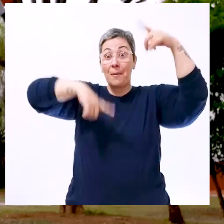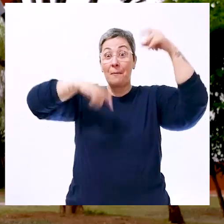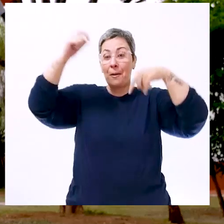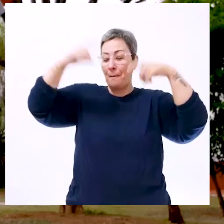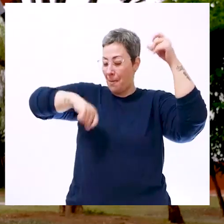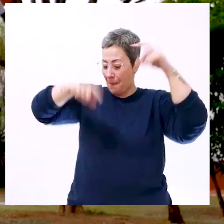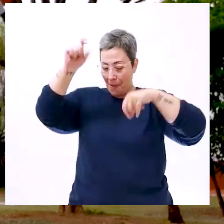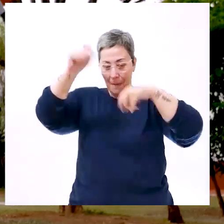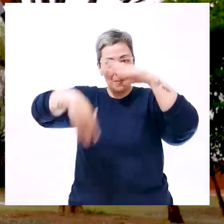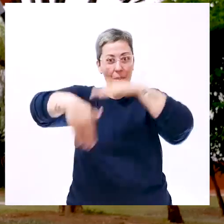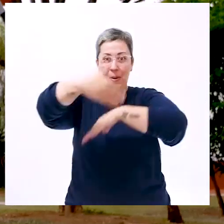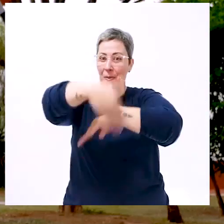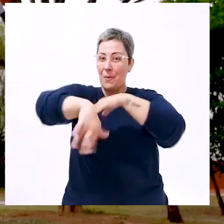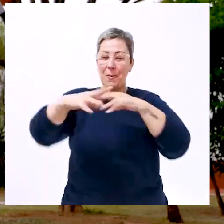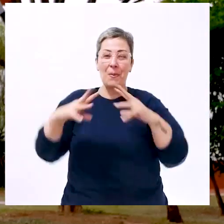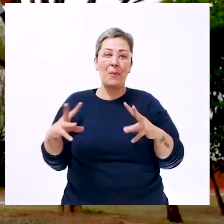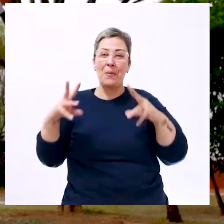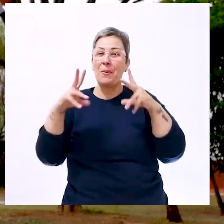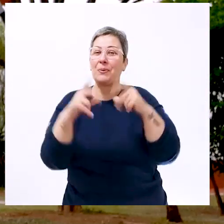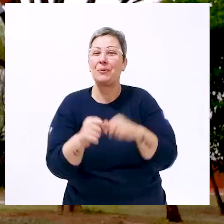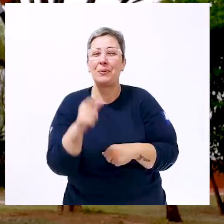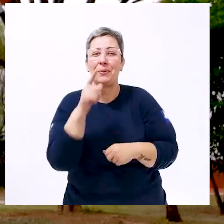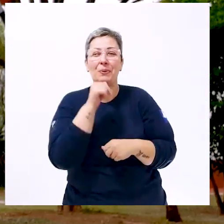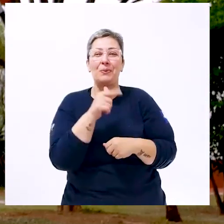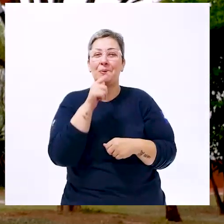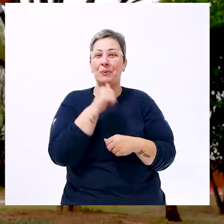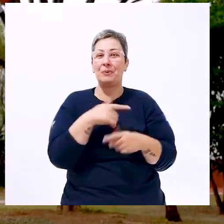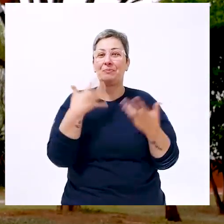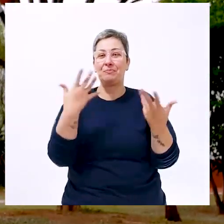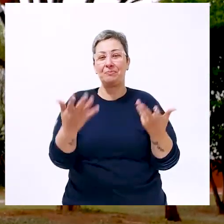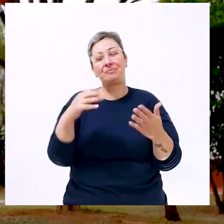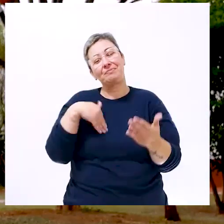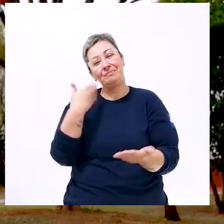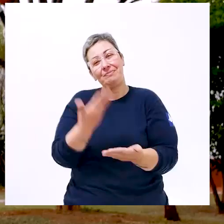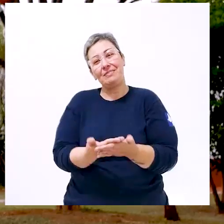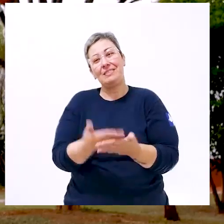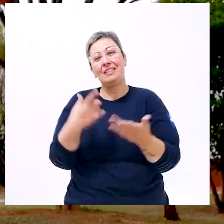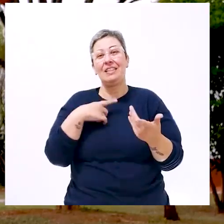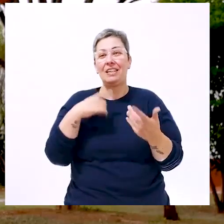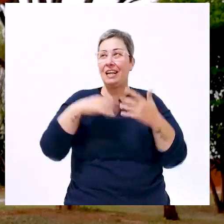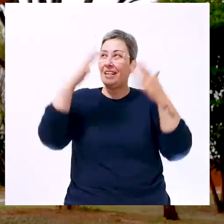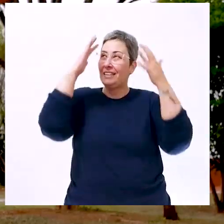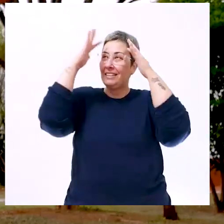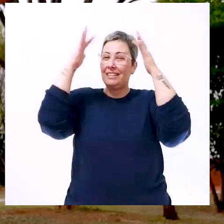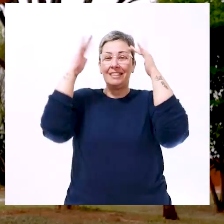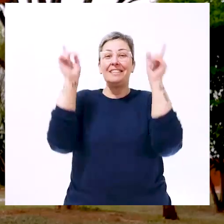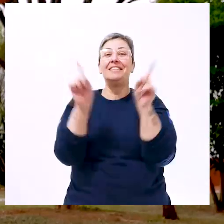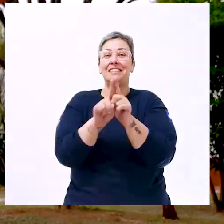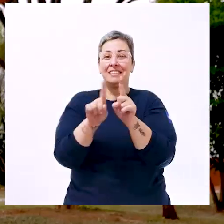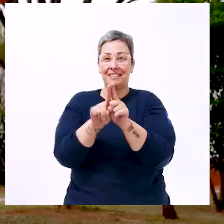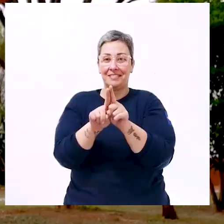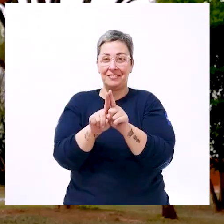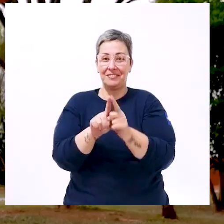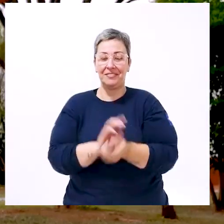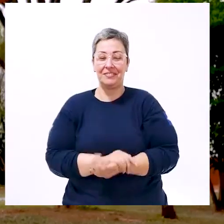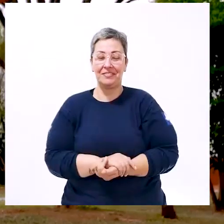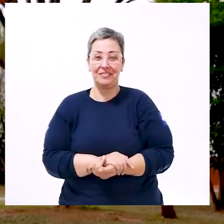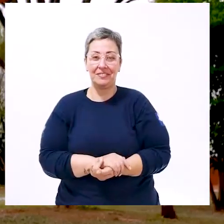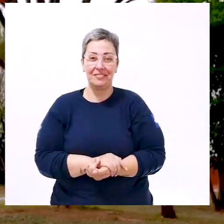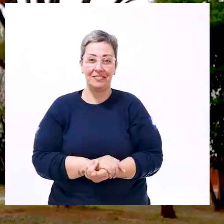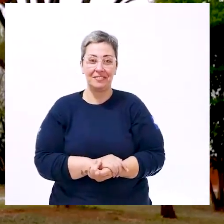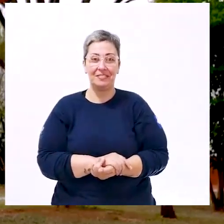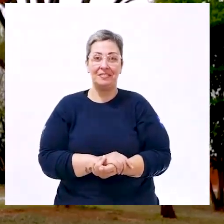de cristal batendo no asfalto, deixando tudo molhado, até a imaginação do